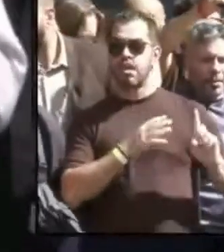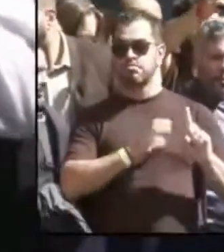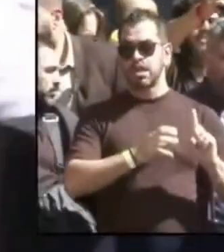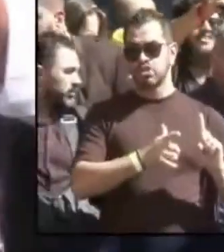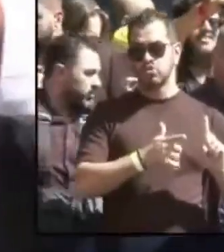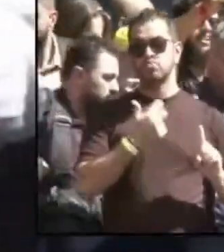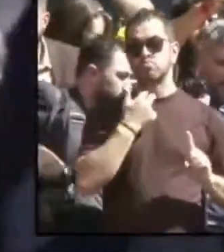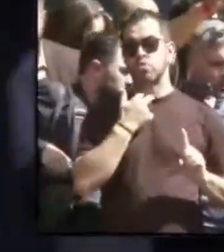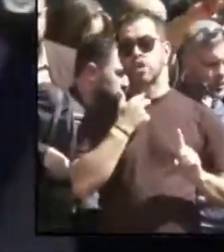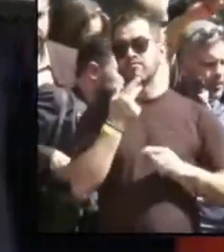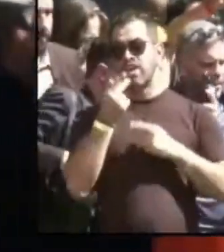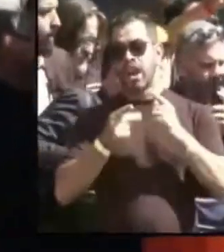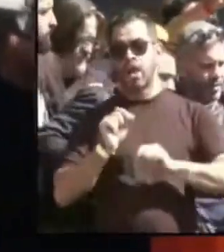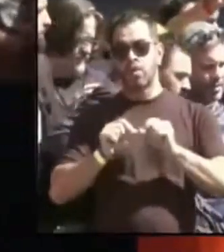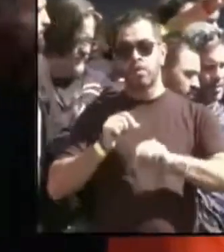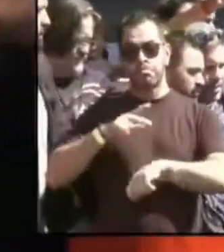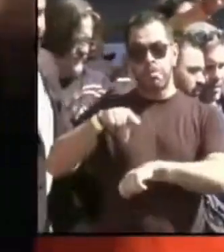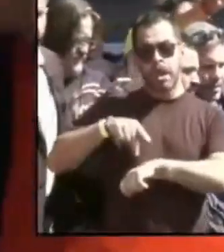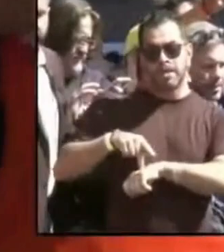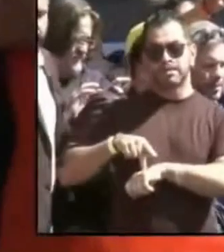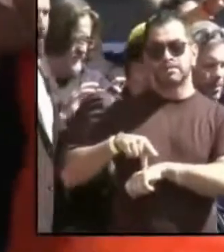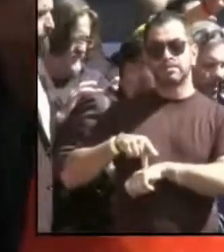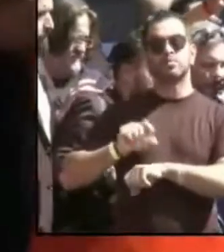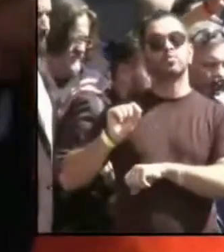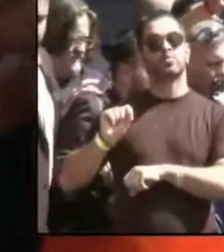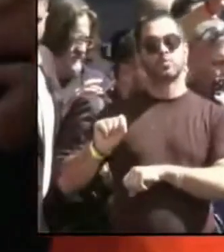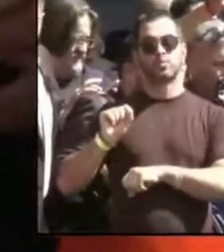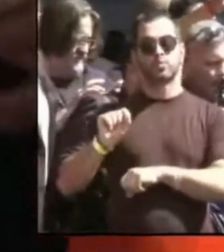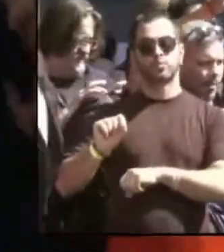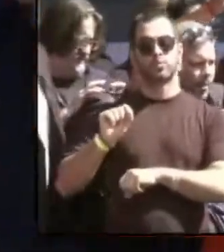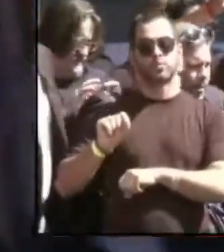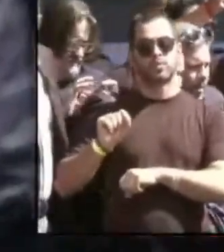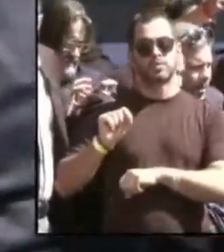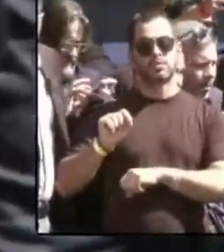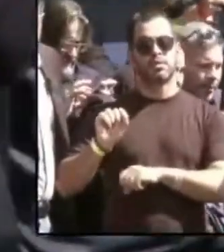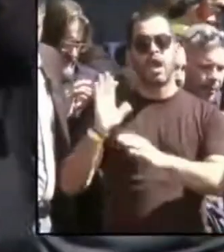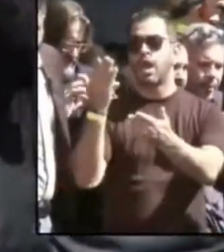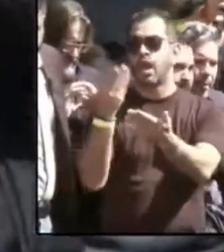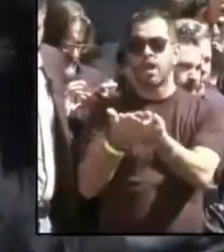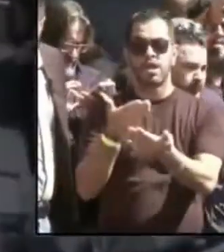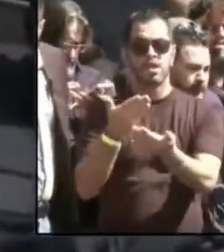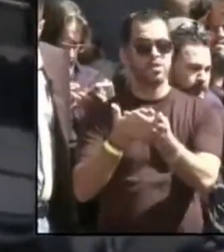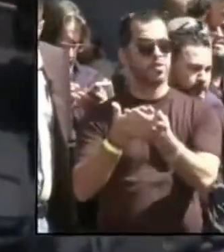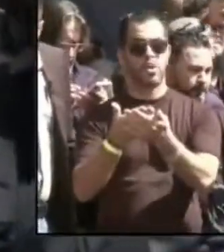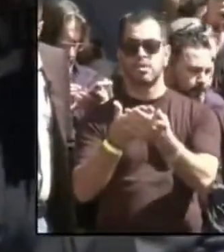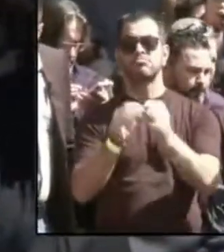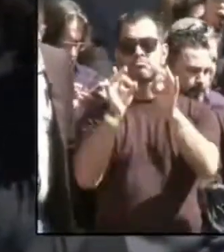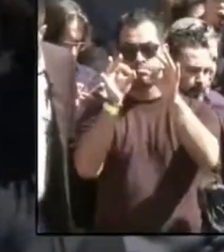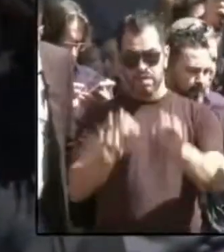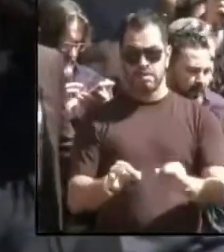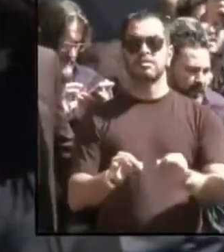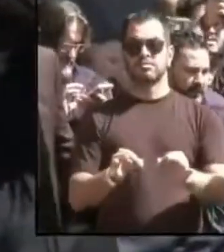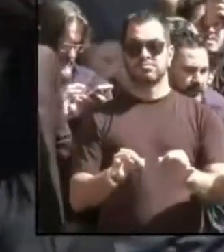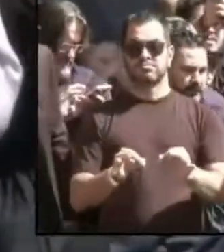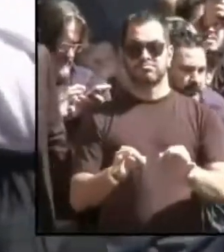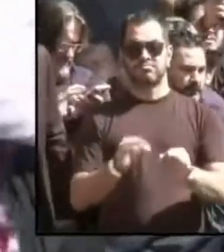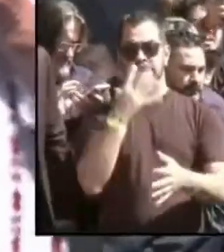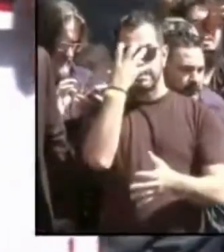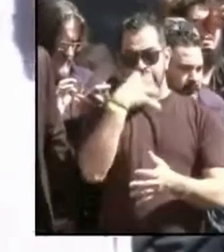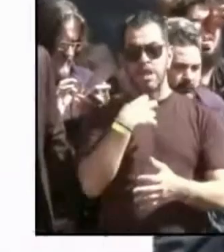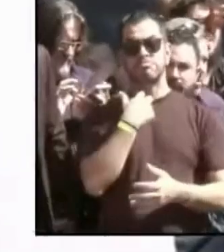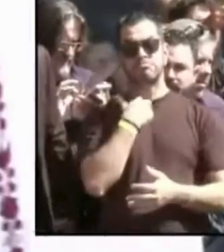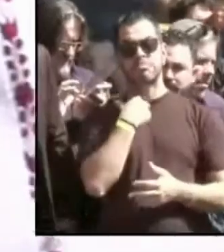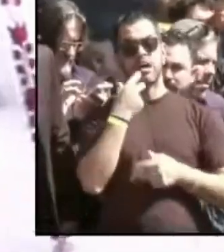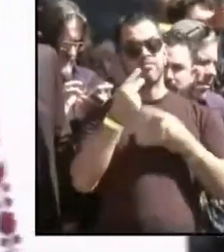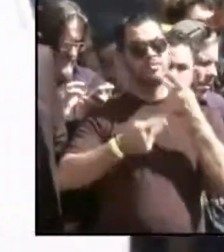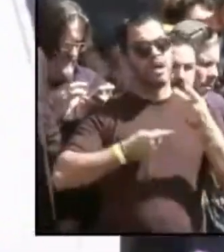A gente não pode viver num país em que a escola não é levada a sério. A gente não